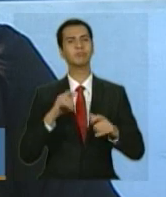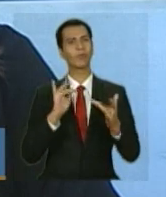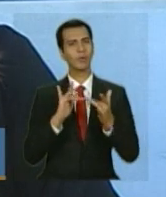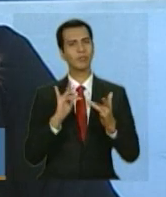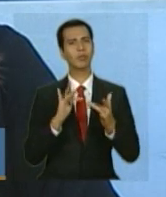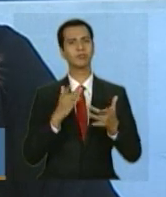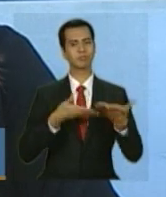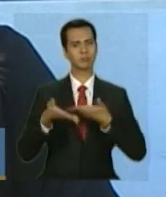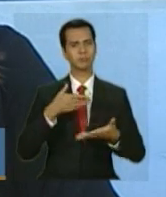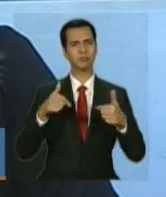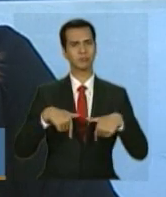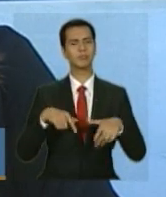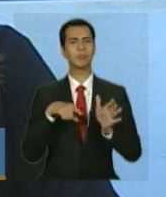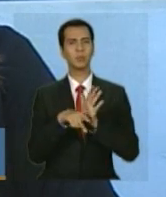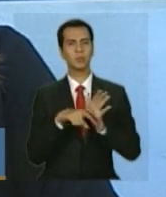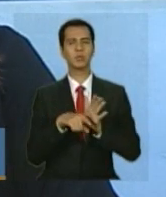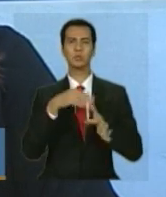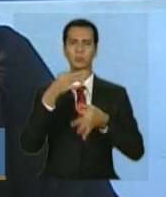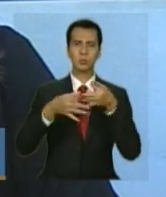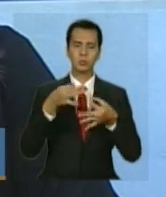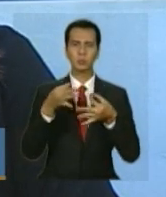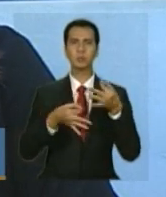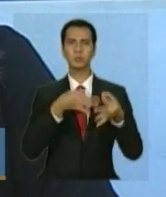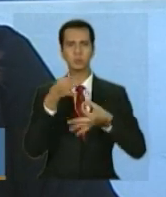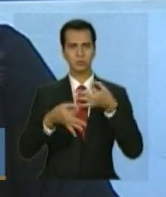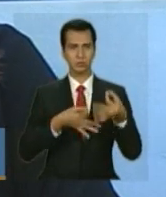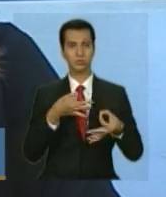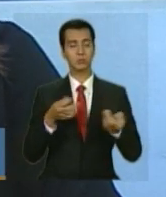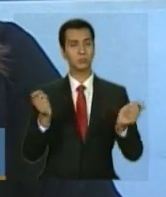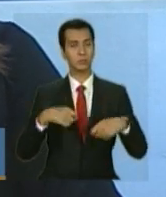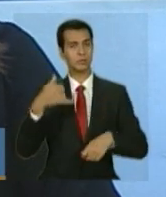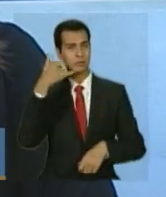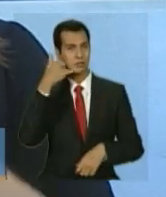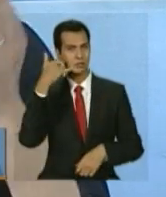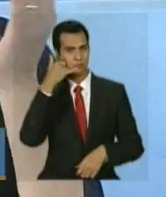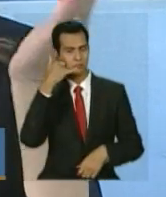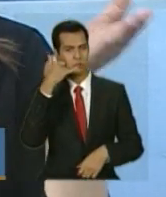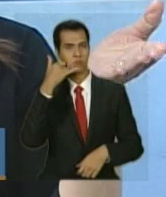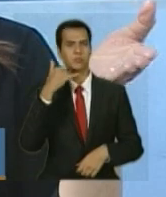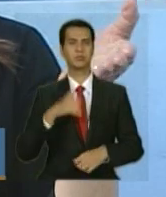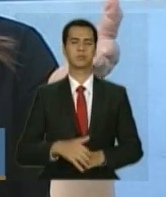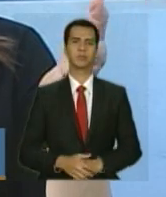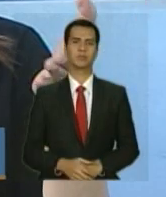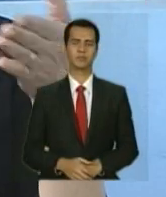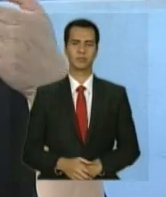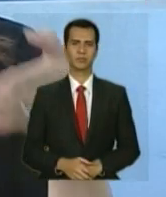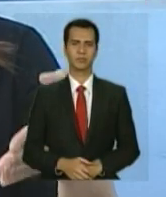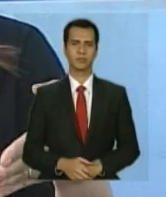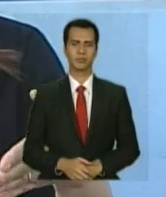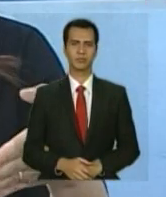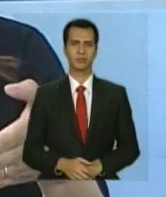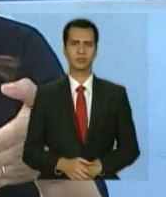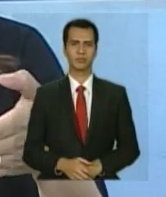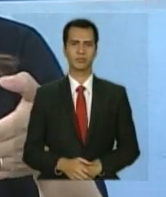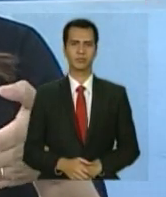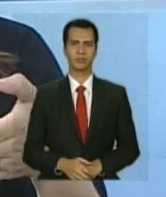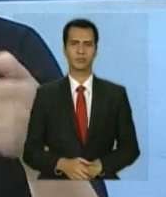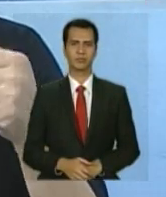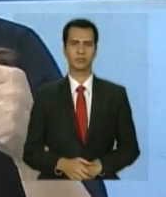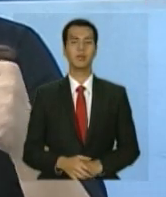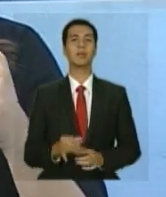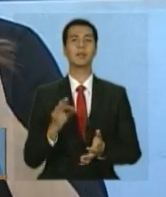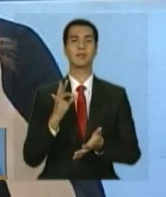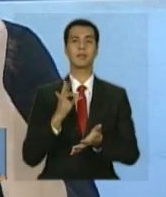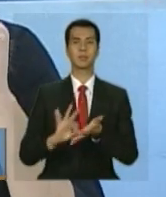3799-5863, 5864, 5867, 5868. Bom, o Cadastro Único, ele promove a